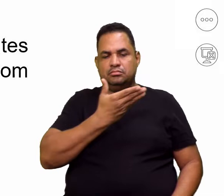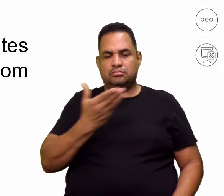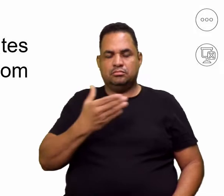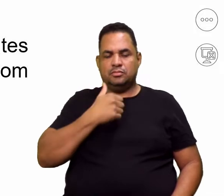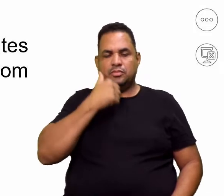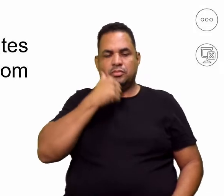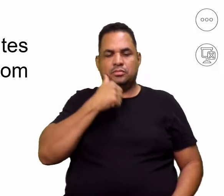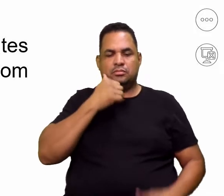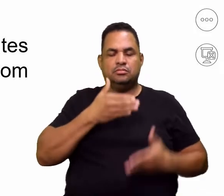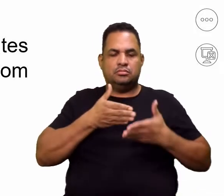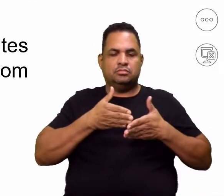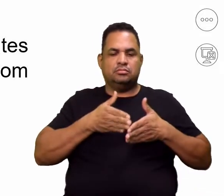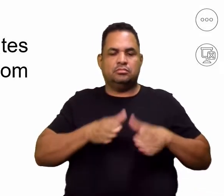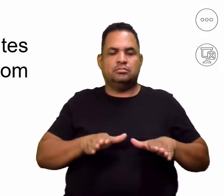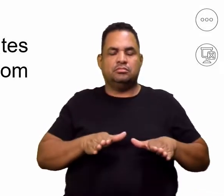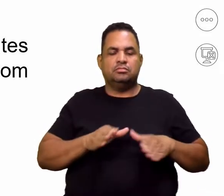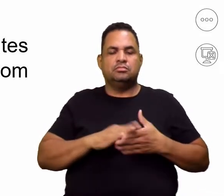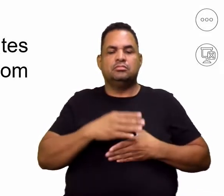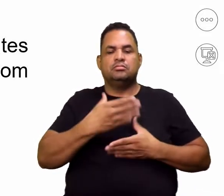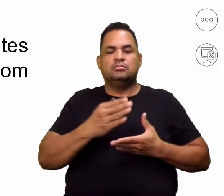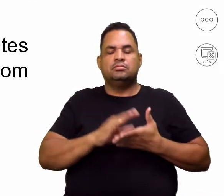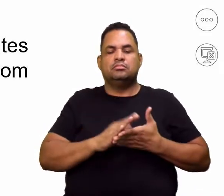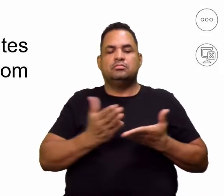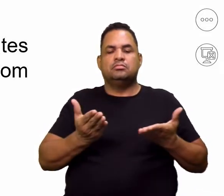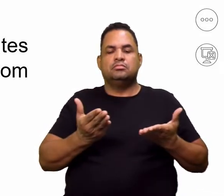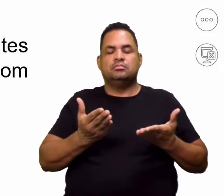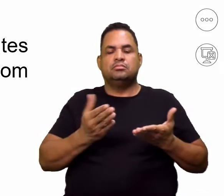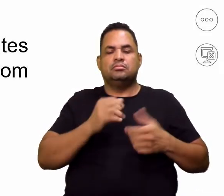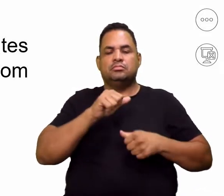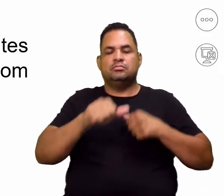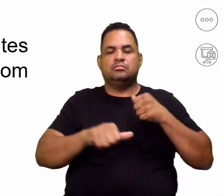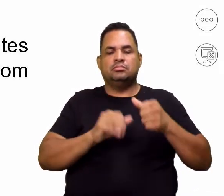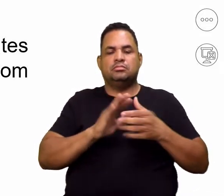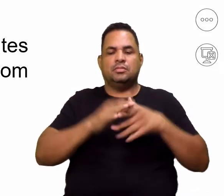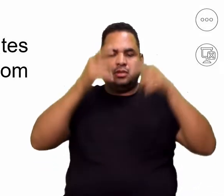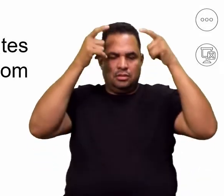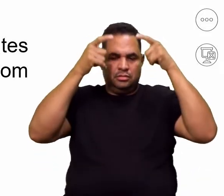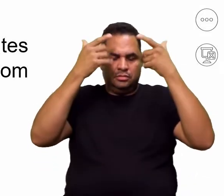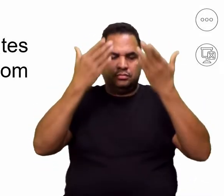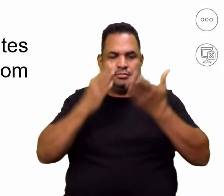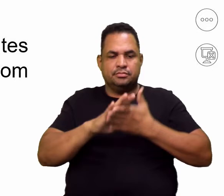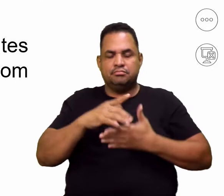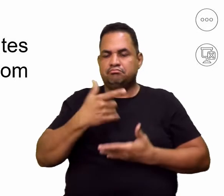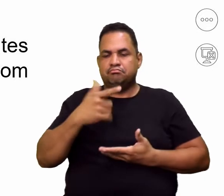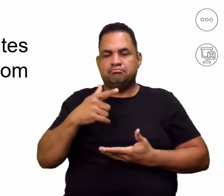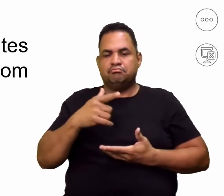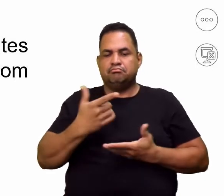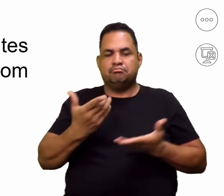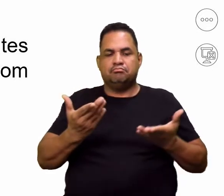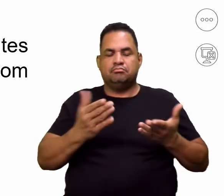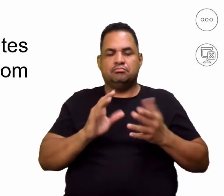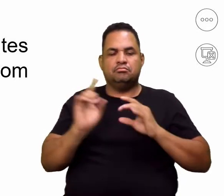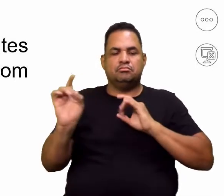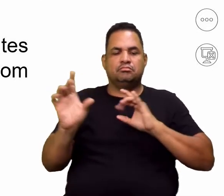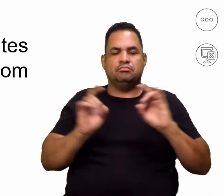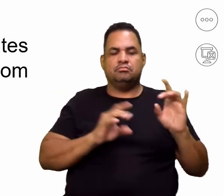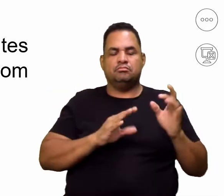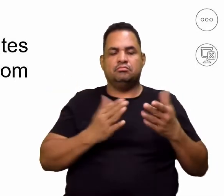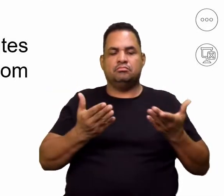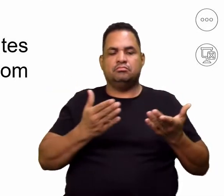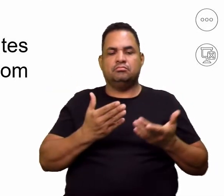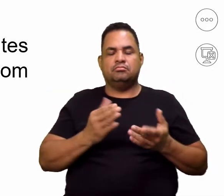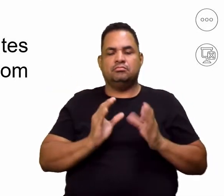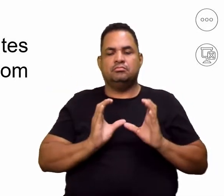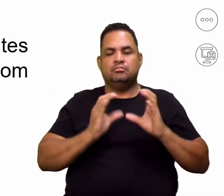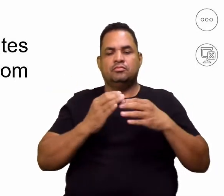nasceu ali for fértil, ela vai se transformar numa rainha, tá? Então, ela não vai poder ficar ali, porque cada grupo